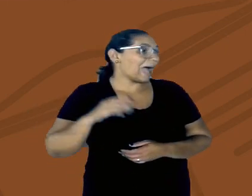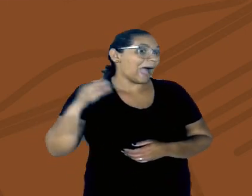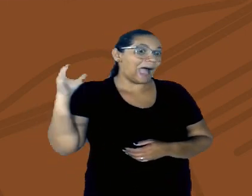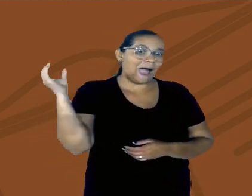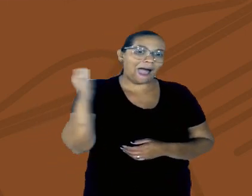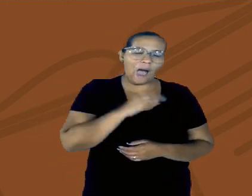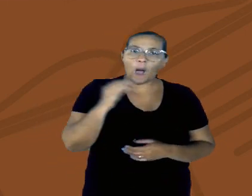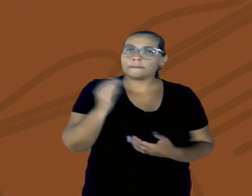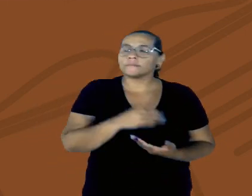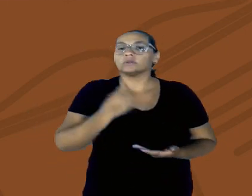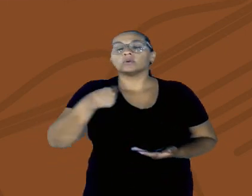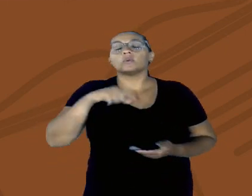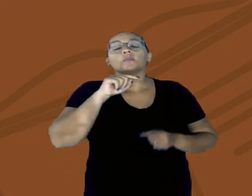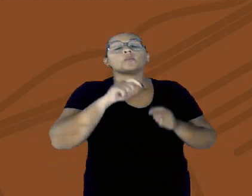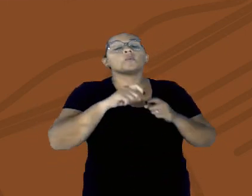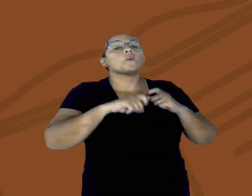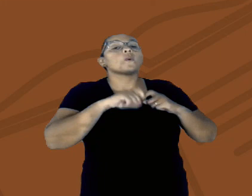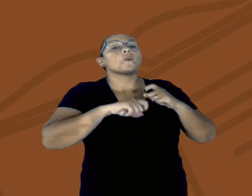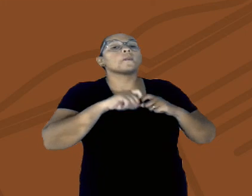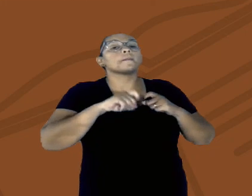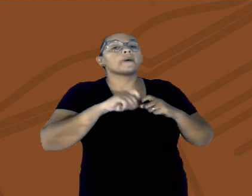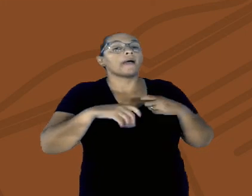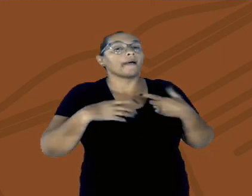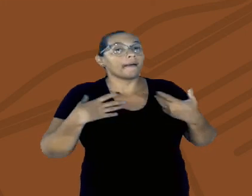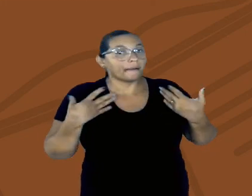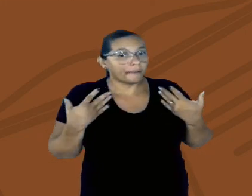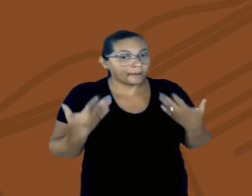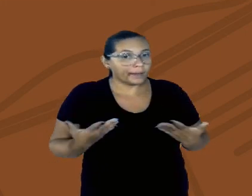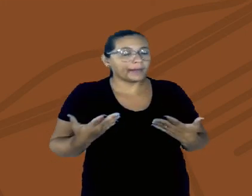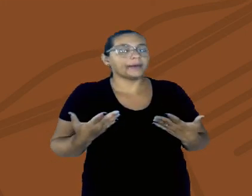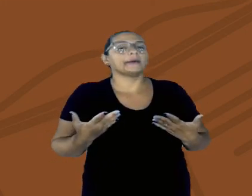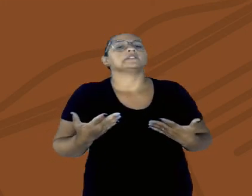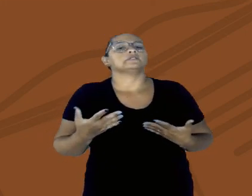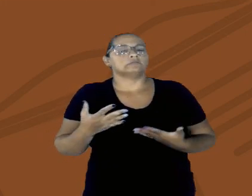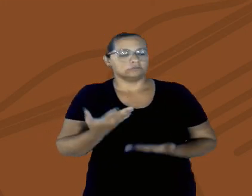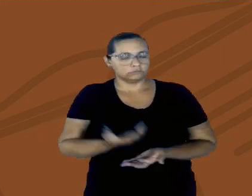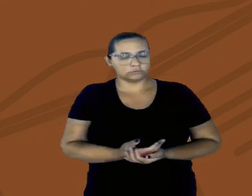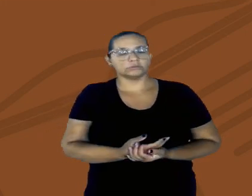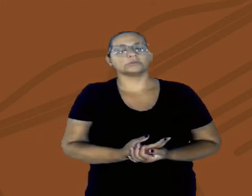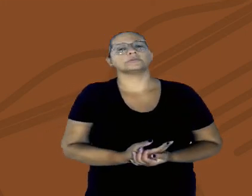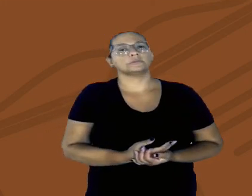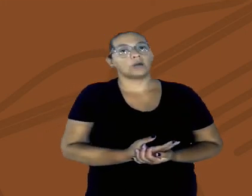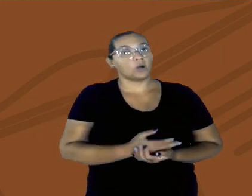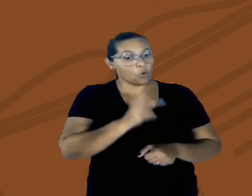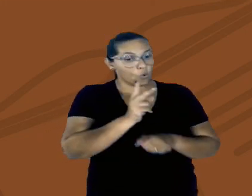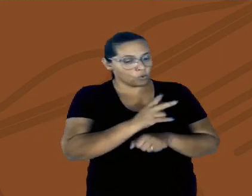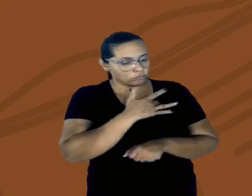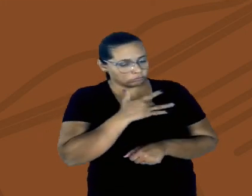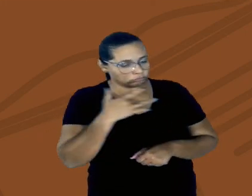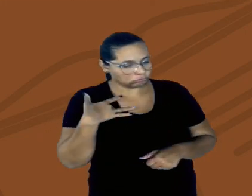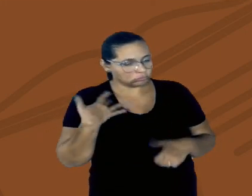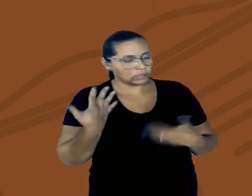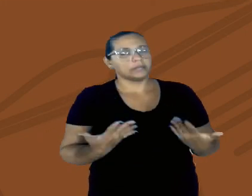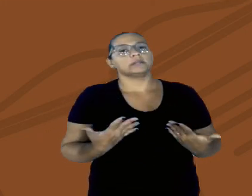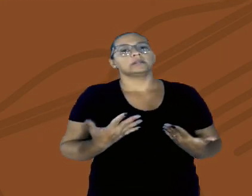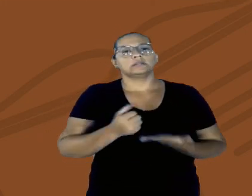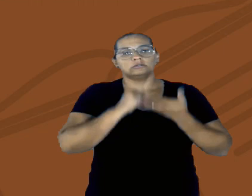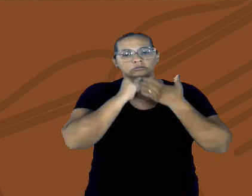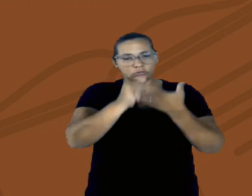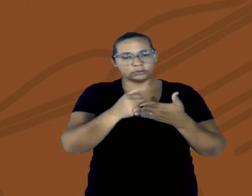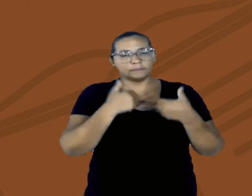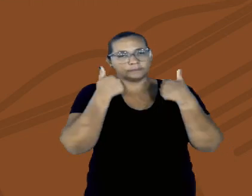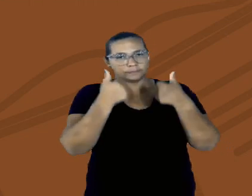imediatamente um órgão na área da saúde, né? Procurar imediatamente ajuda